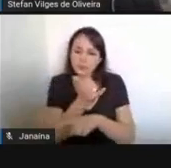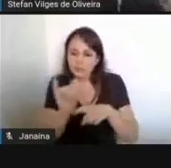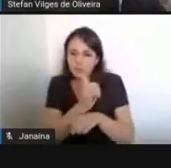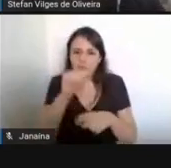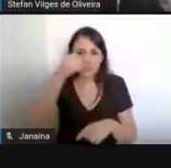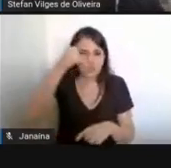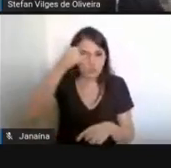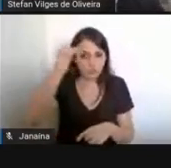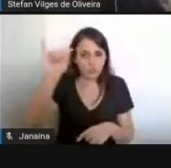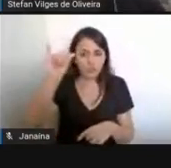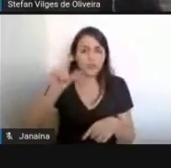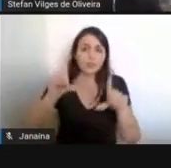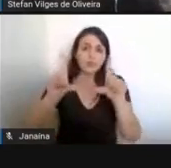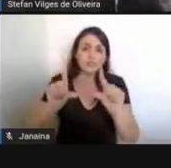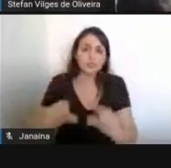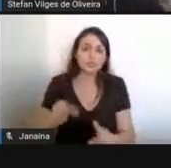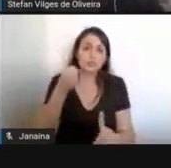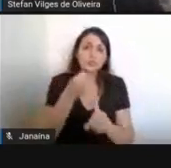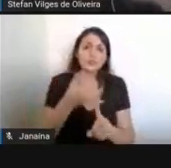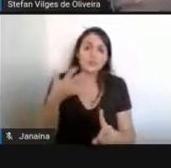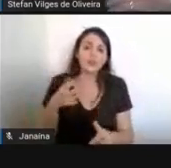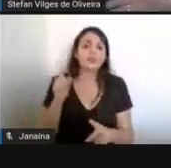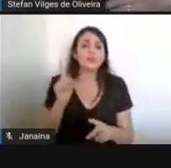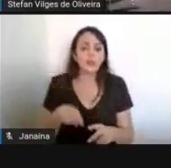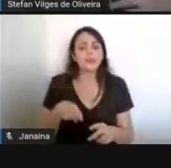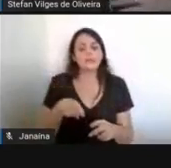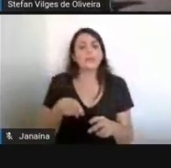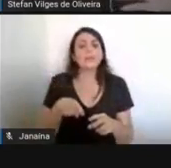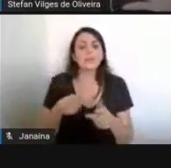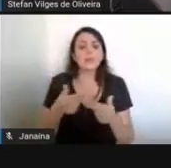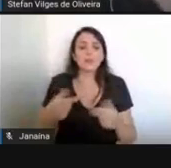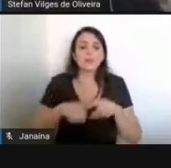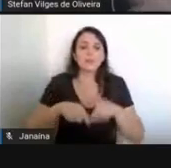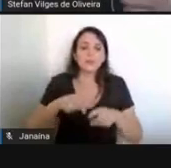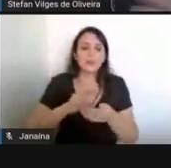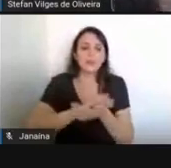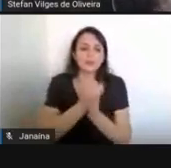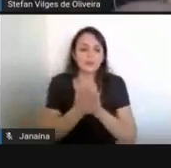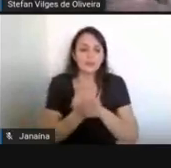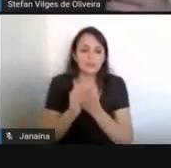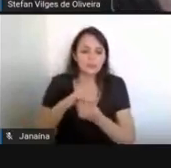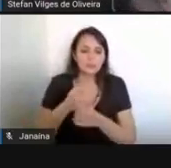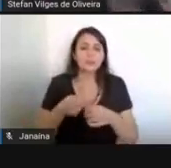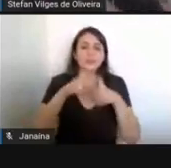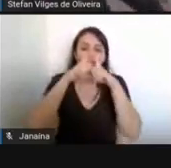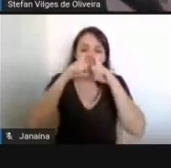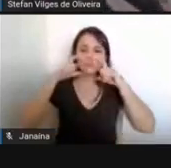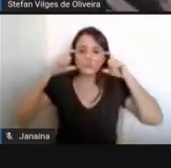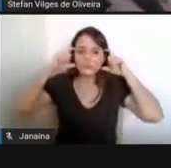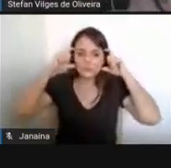que basicamente são medidas de higiene. A máscara foi implementada ao longo desse processo, logo no